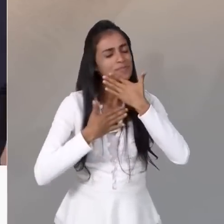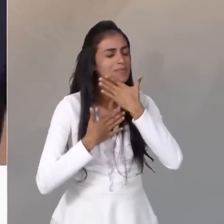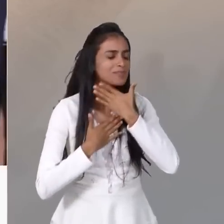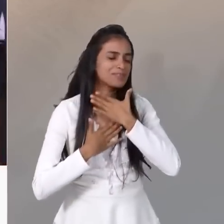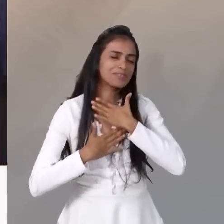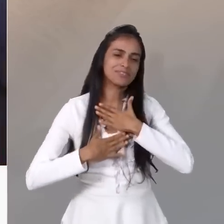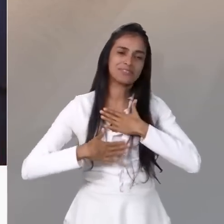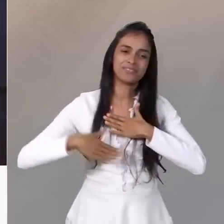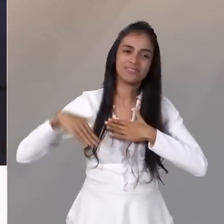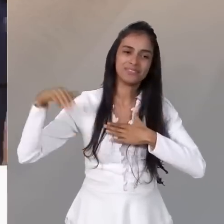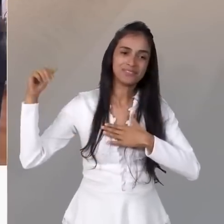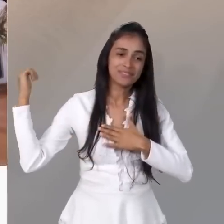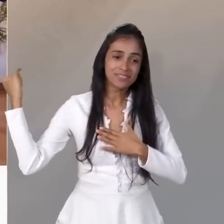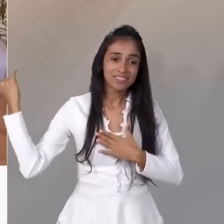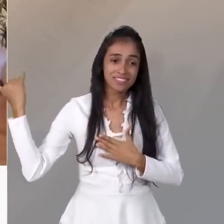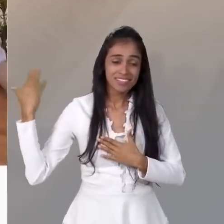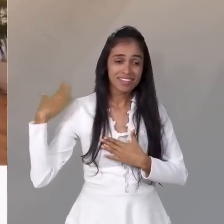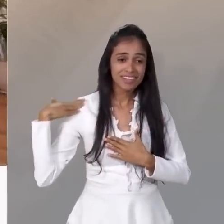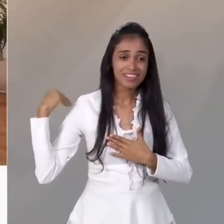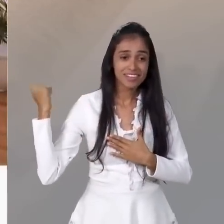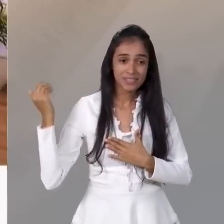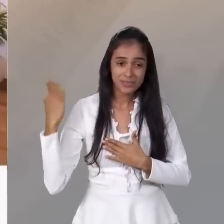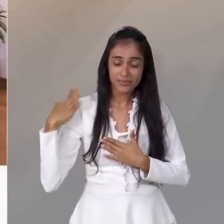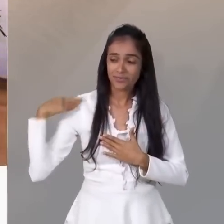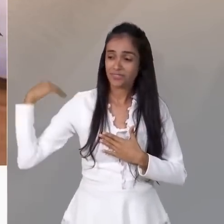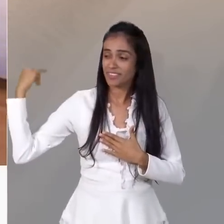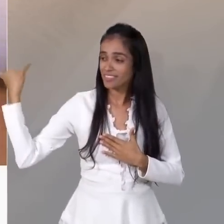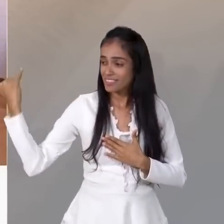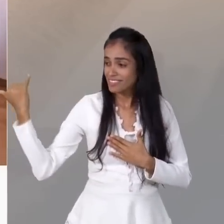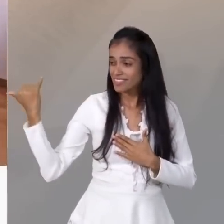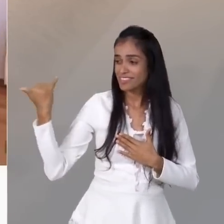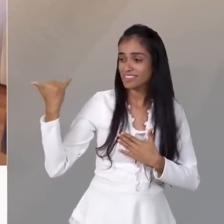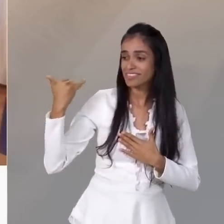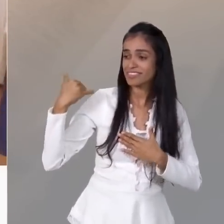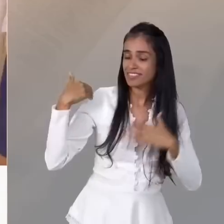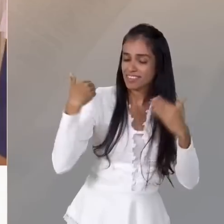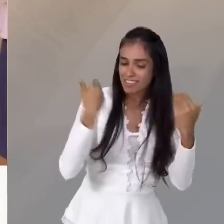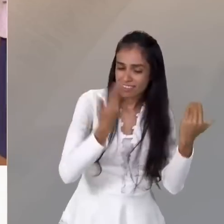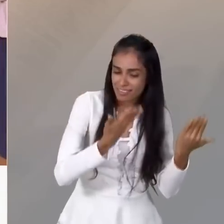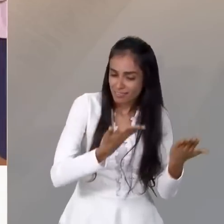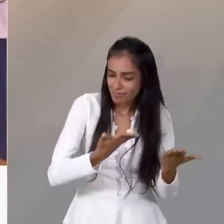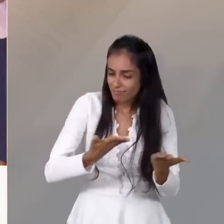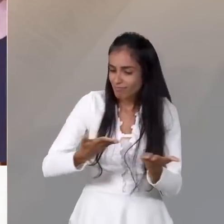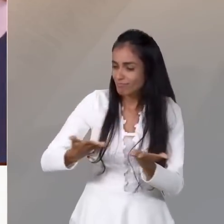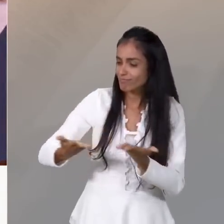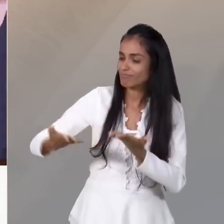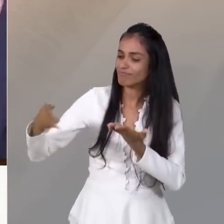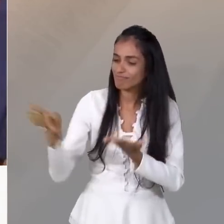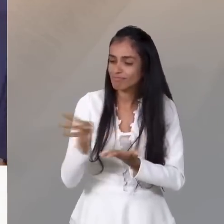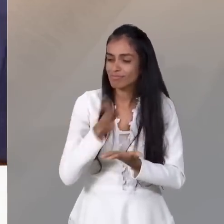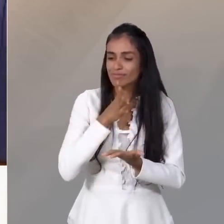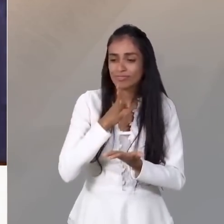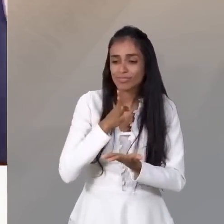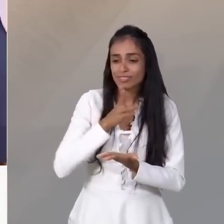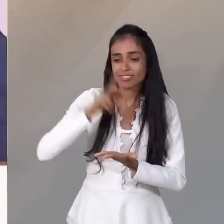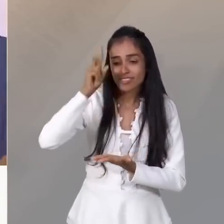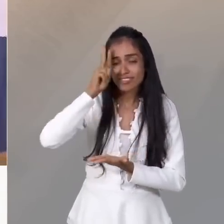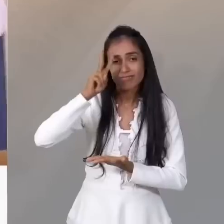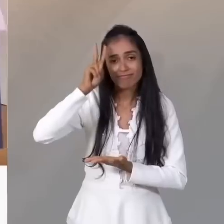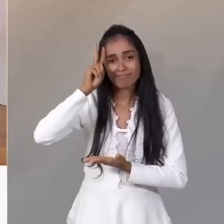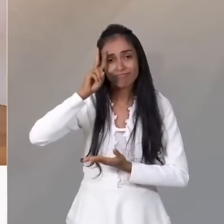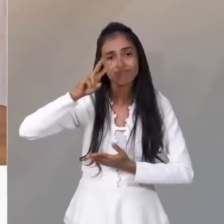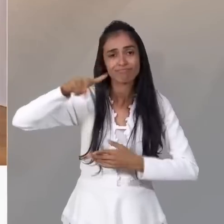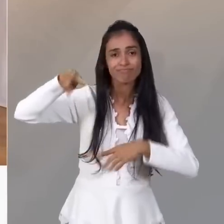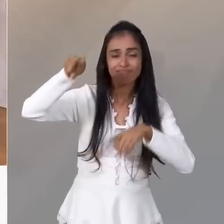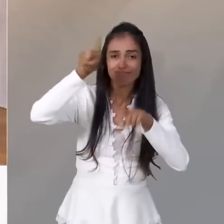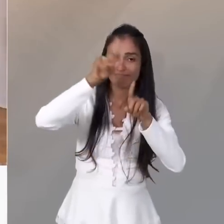Qual maior prazer que lhe ouvir dizer: vem, meu filho,